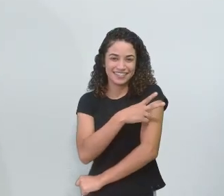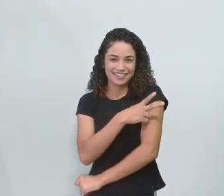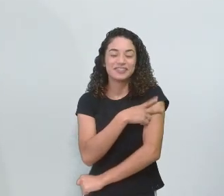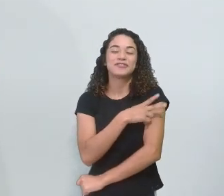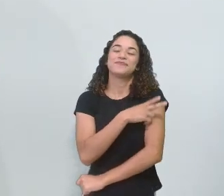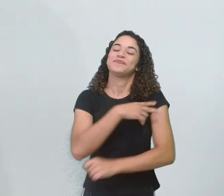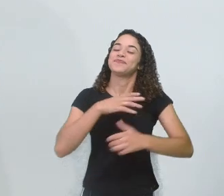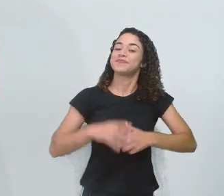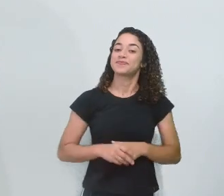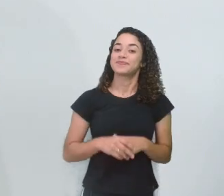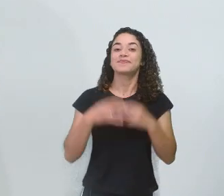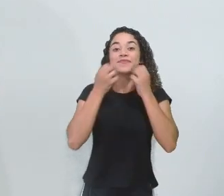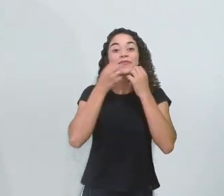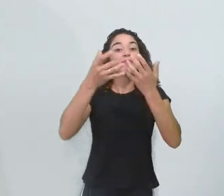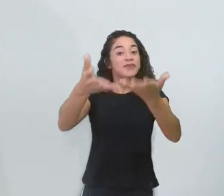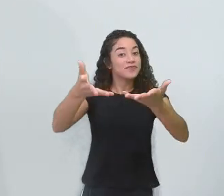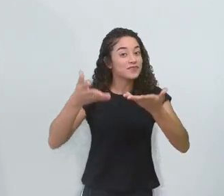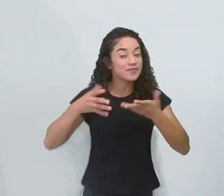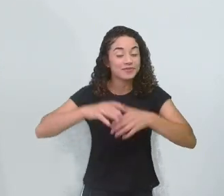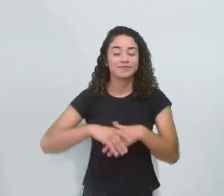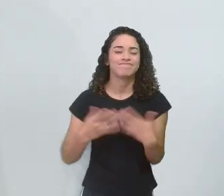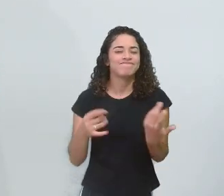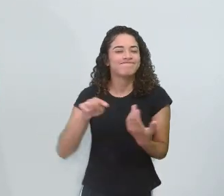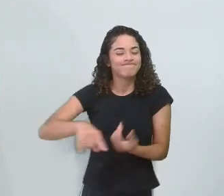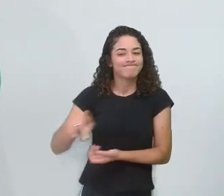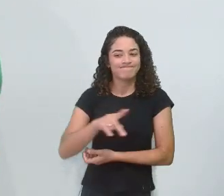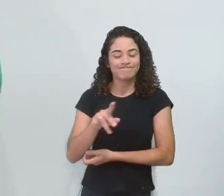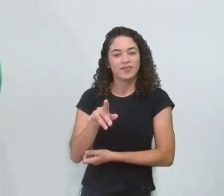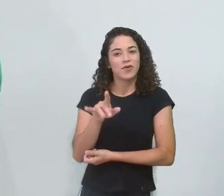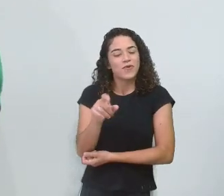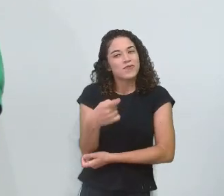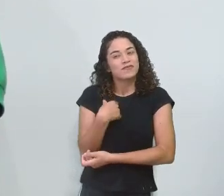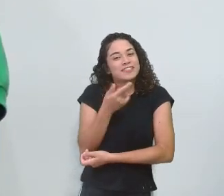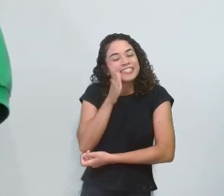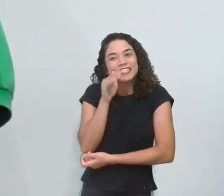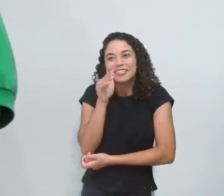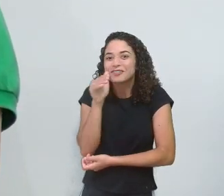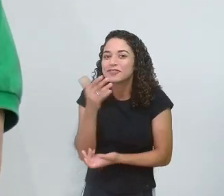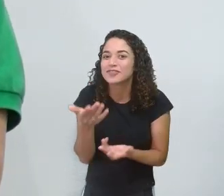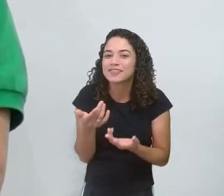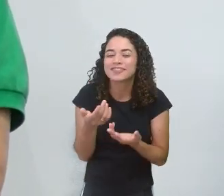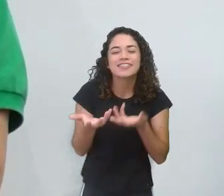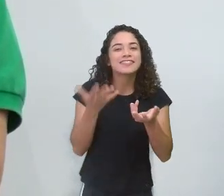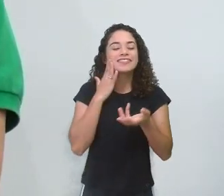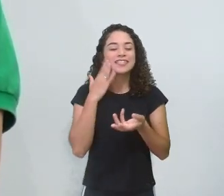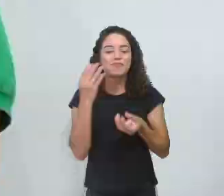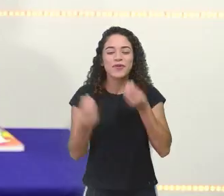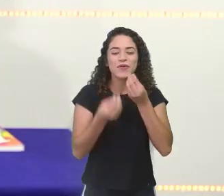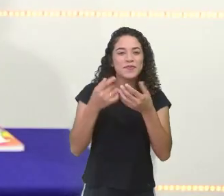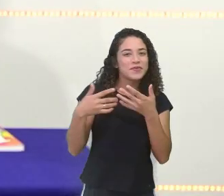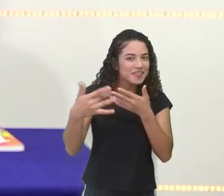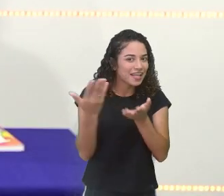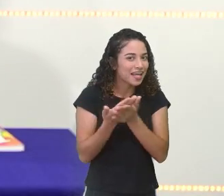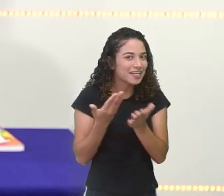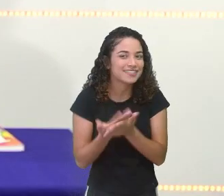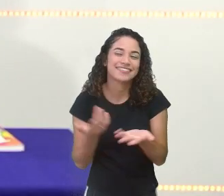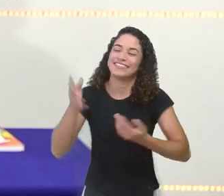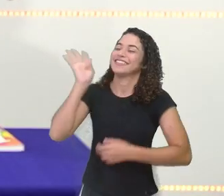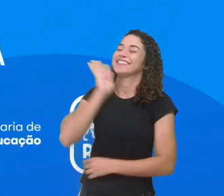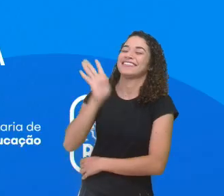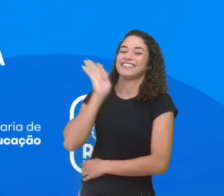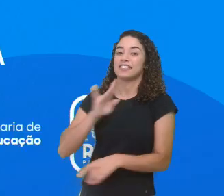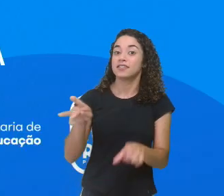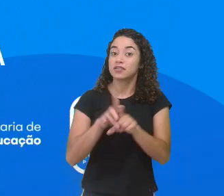Acelera também. Sejam bem-vindos. Olha, professora Esther, eu estou muito curiosa para assistir essa aula de hoje, viu? Que legal, professora Sandra. E